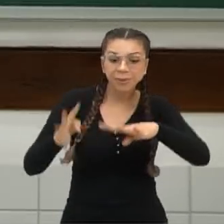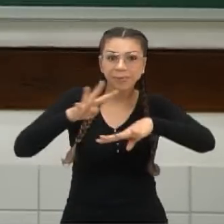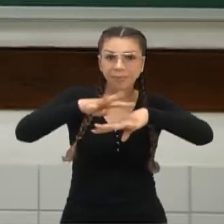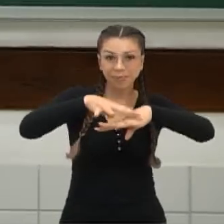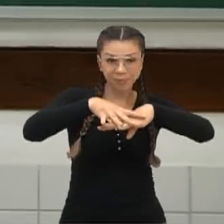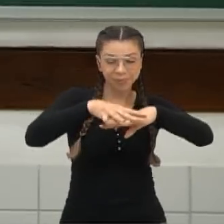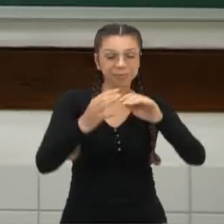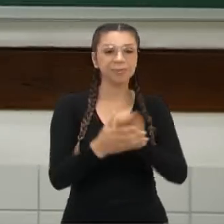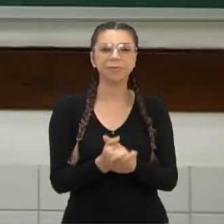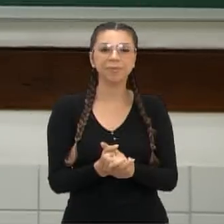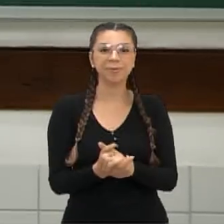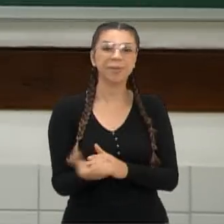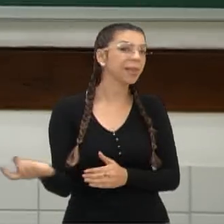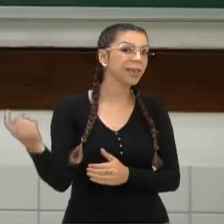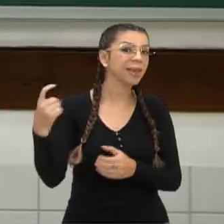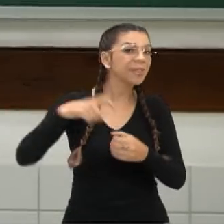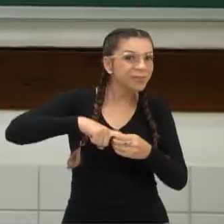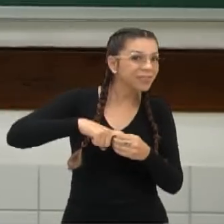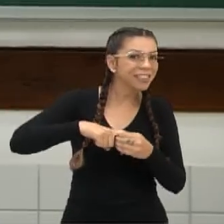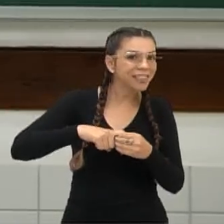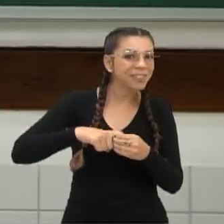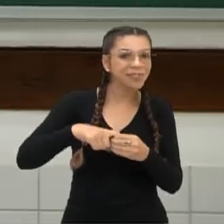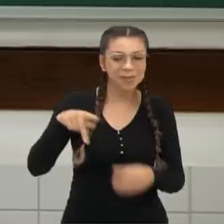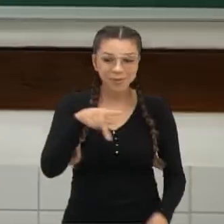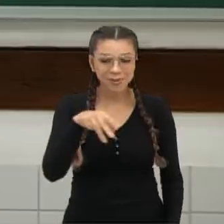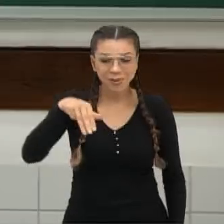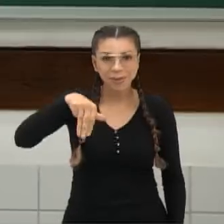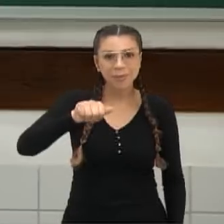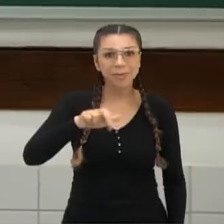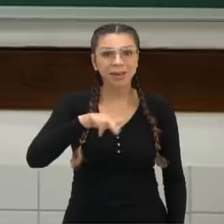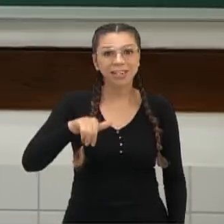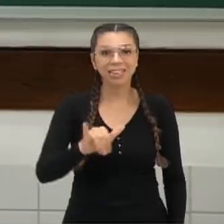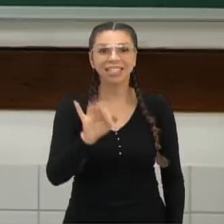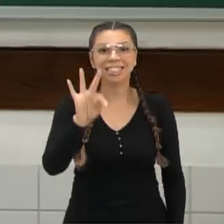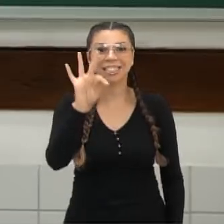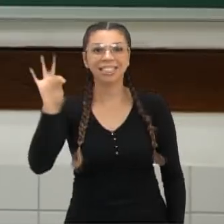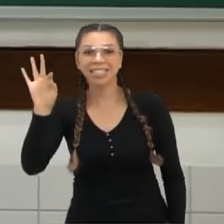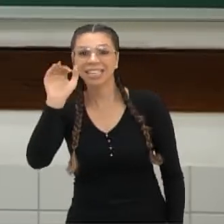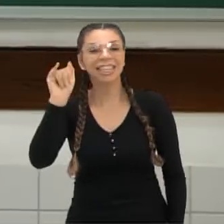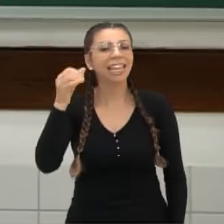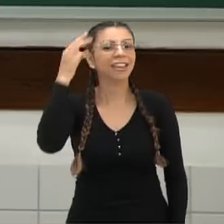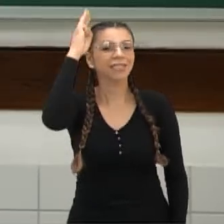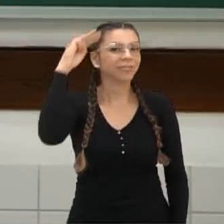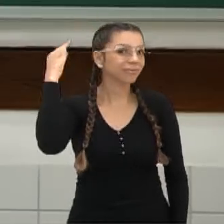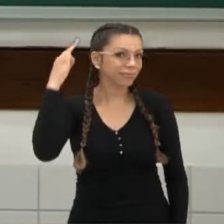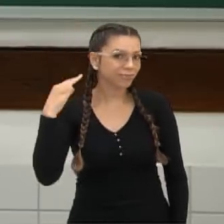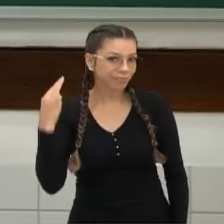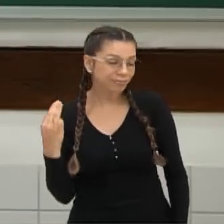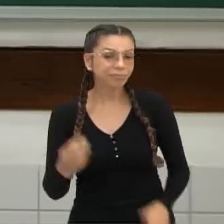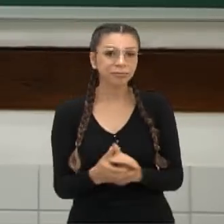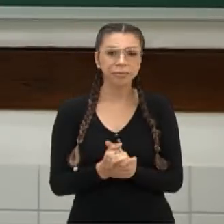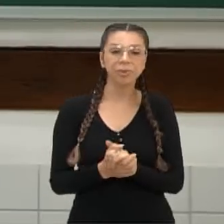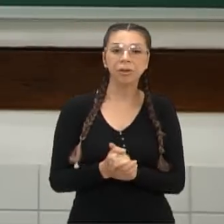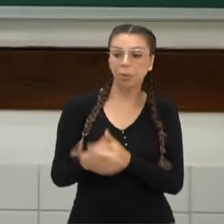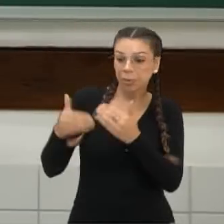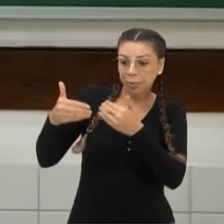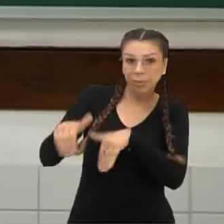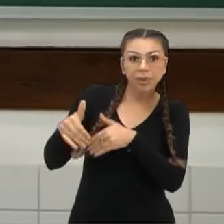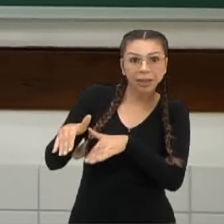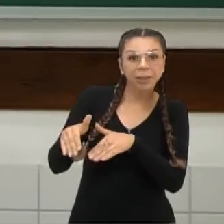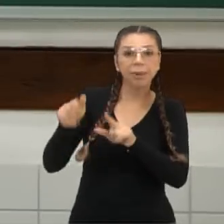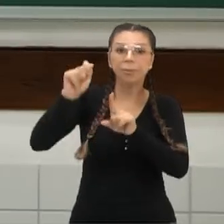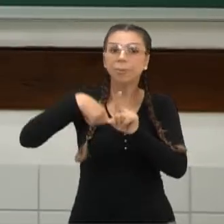matemática e eu voltei, a professora Marita, esse mês de setembro aqui a gente vai estar juntinho em algumas aulas, tá bom? Muito